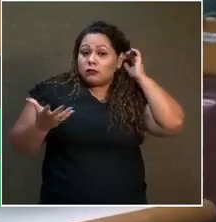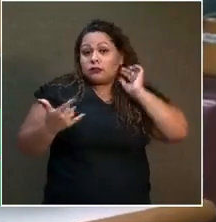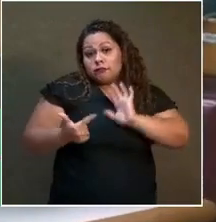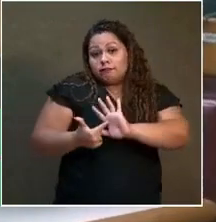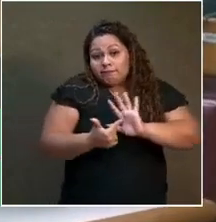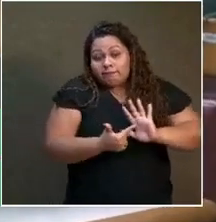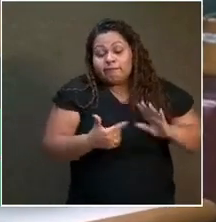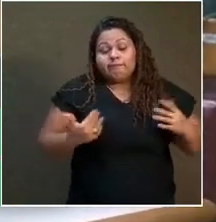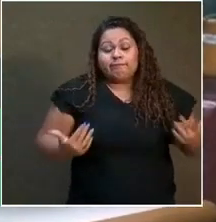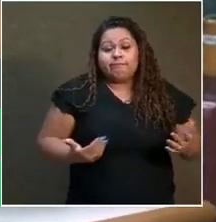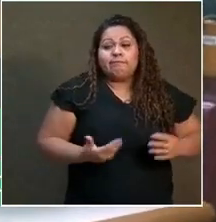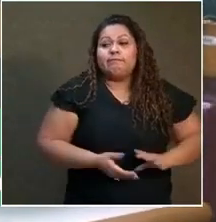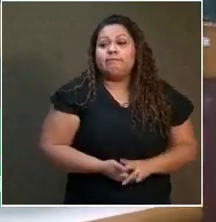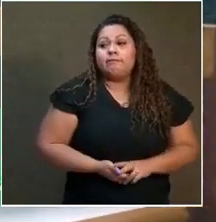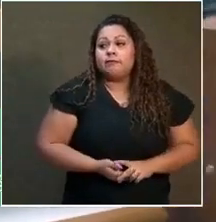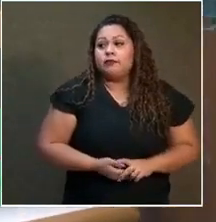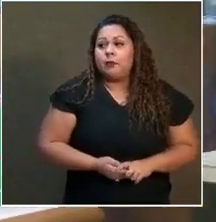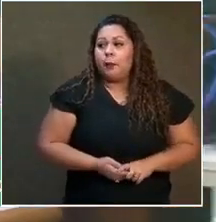demonstrar.